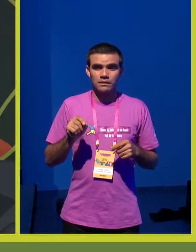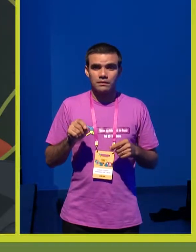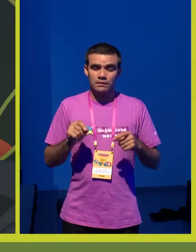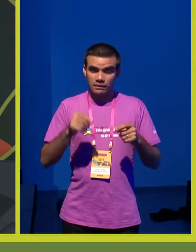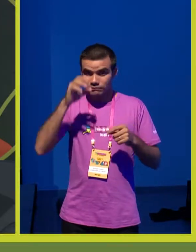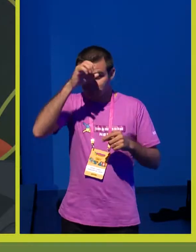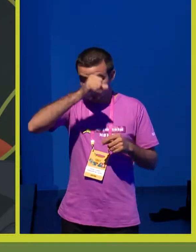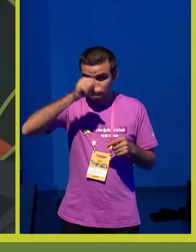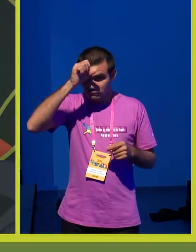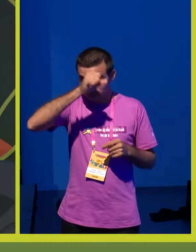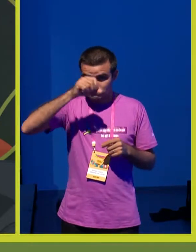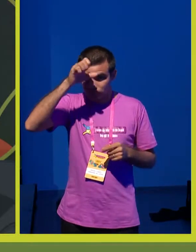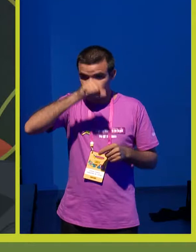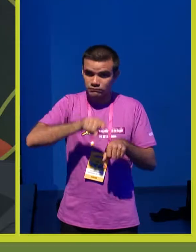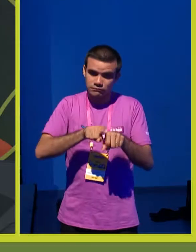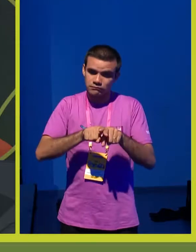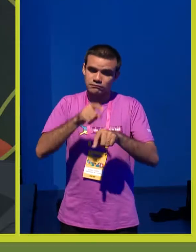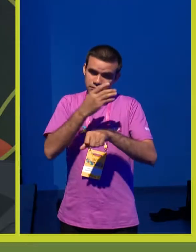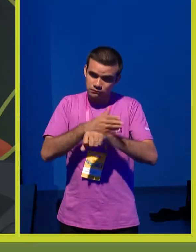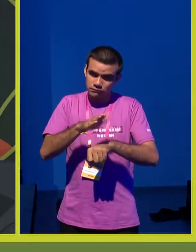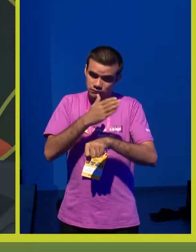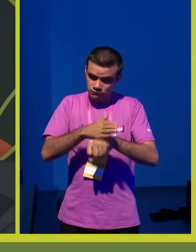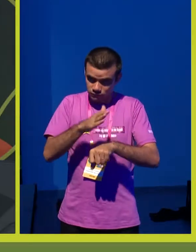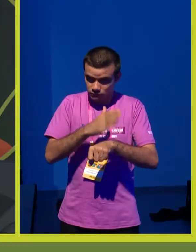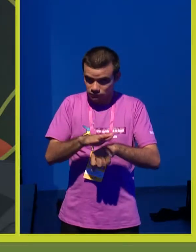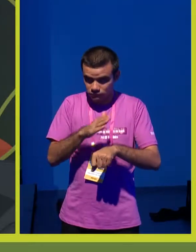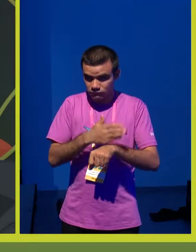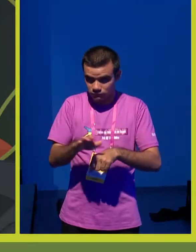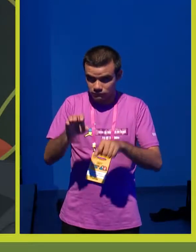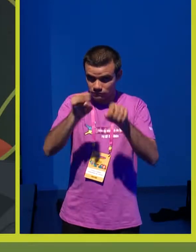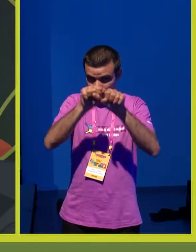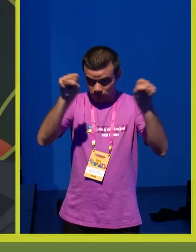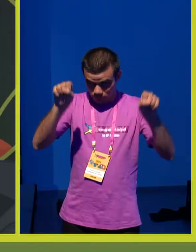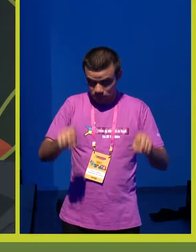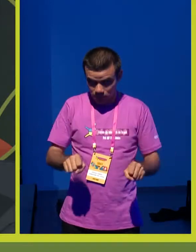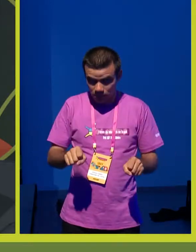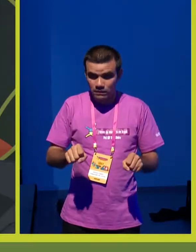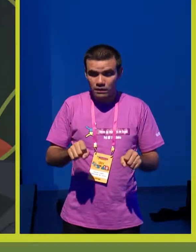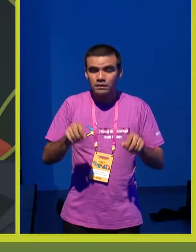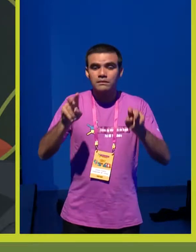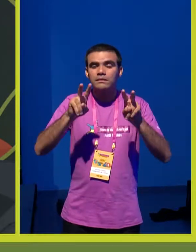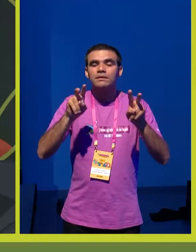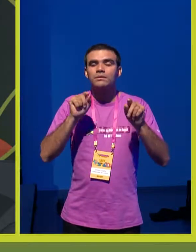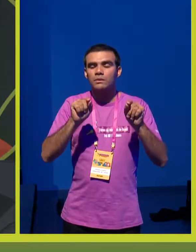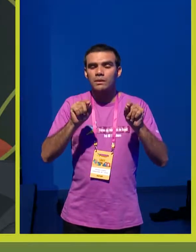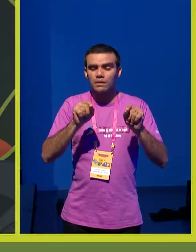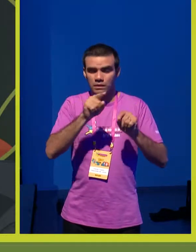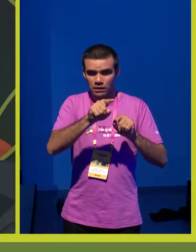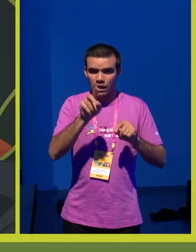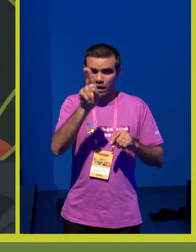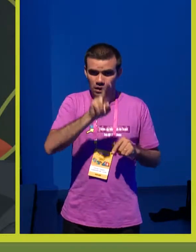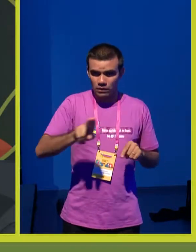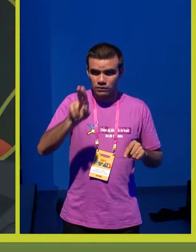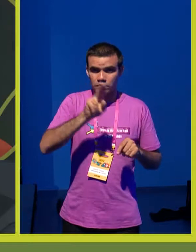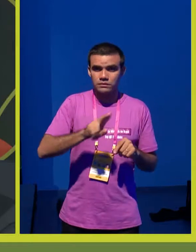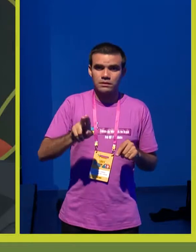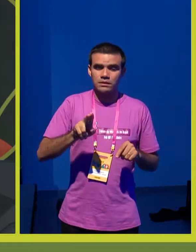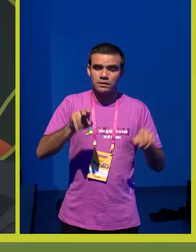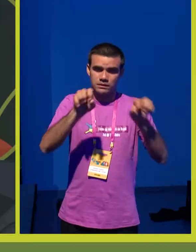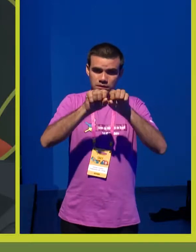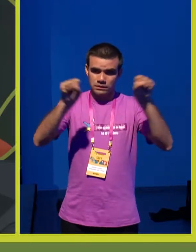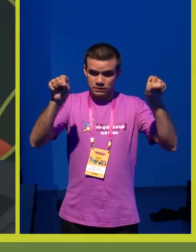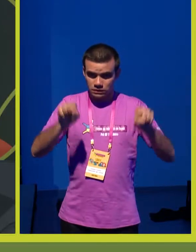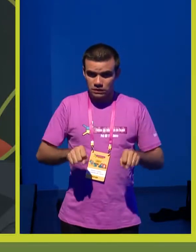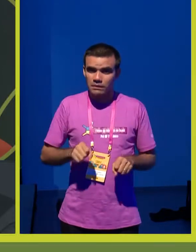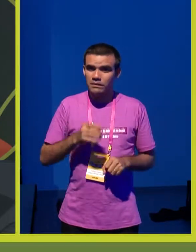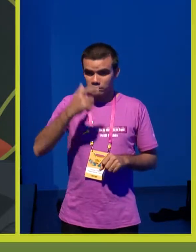aprendizado e o modelo de treinamento desse sistema é a questão de utilização de sistemas de